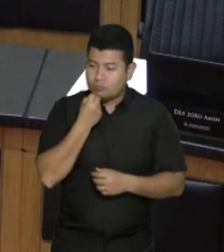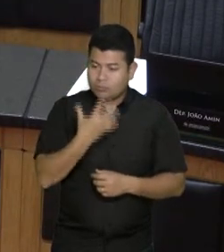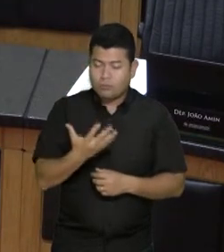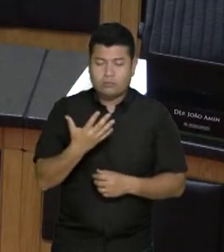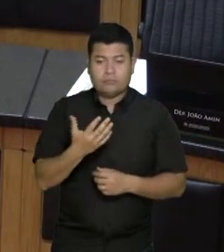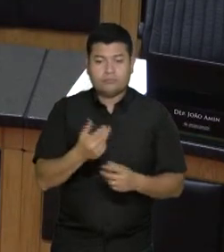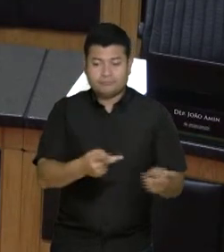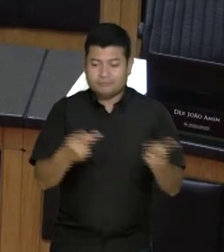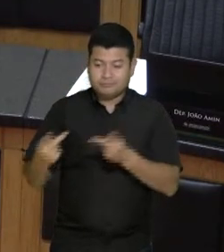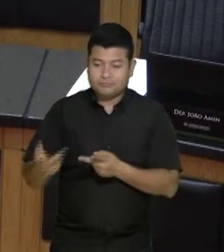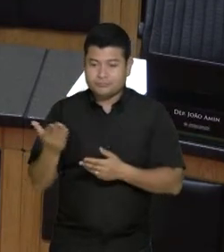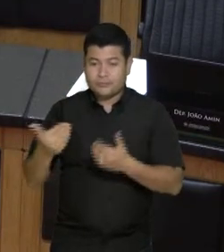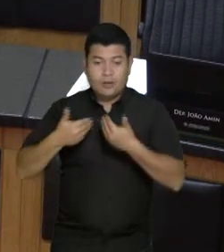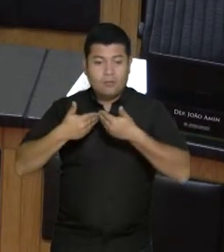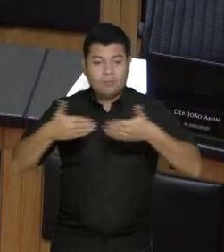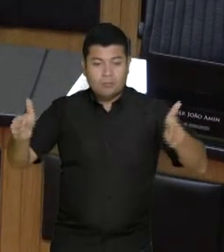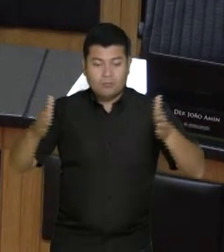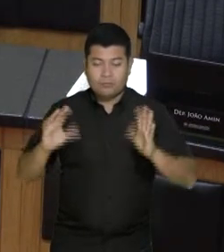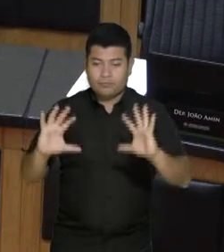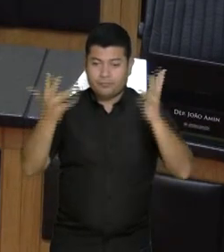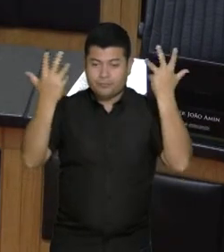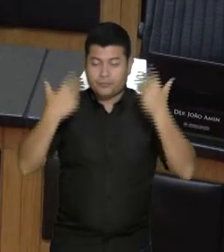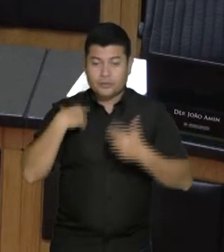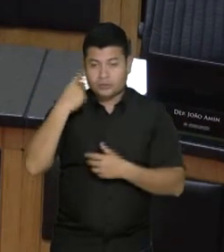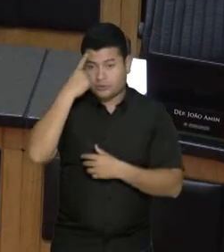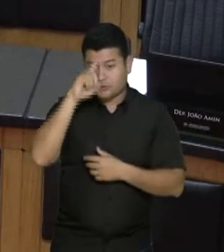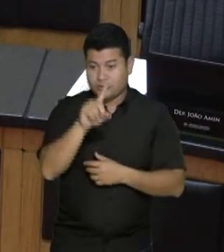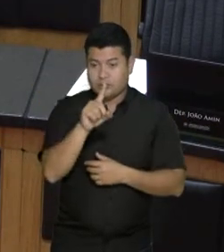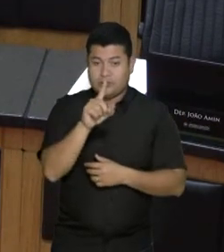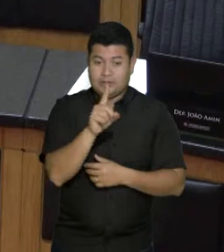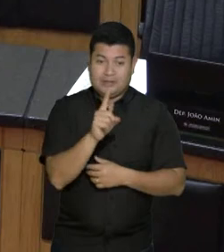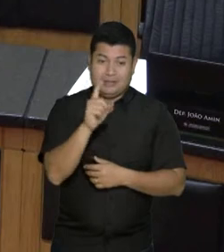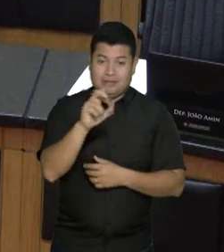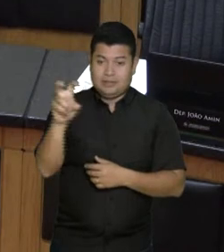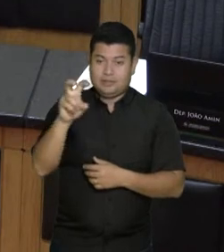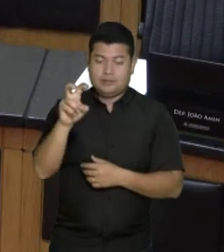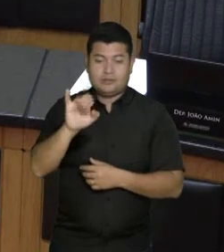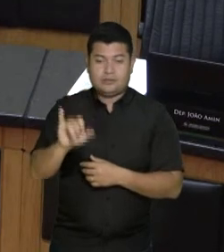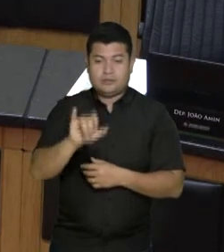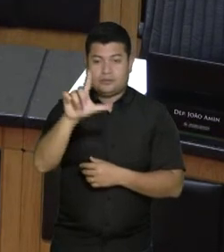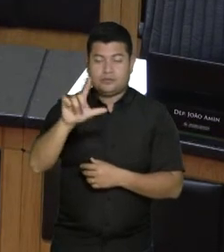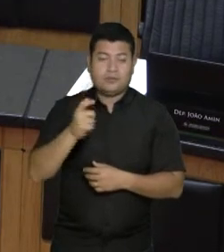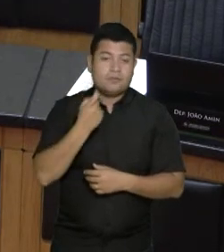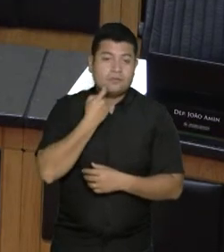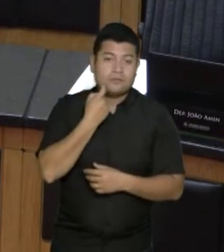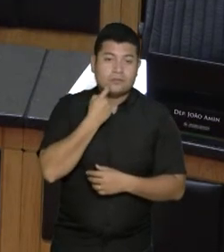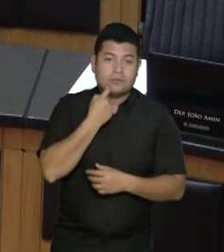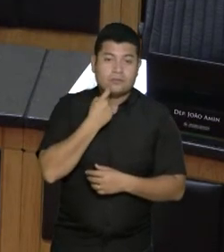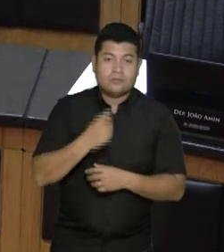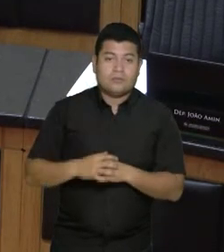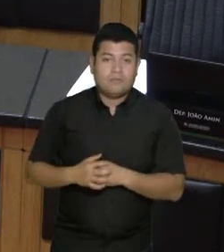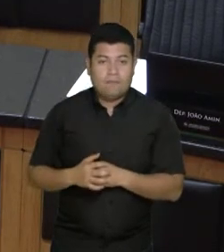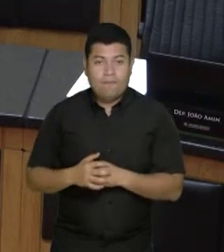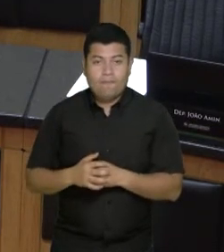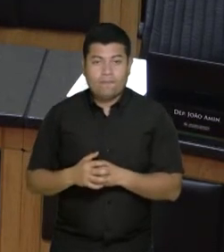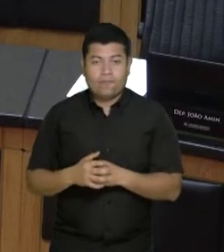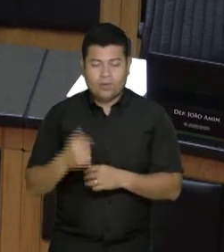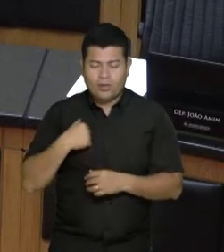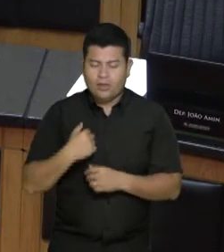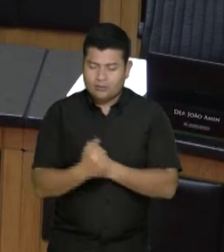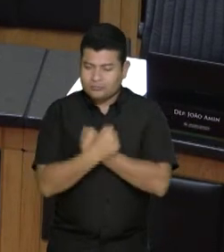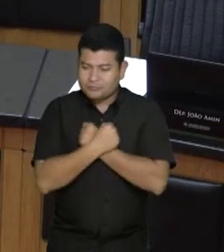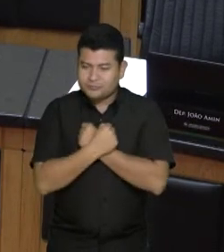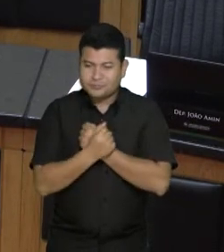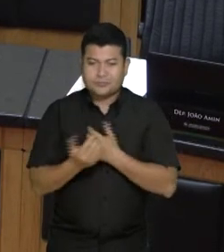na sexta-feira, dia 15, 6h30, 18h30. Vão lá me dar um abraço, que eu vou estar lá recepcionando vocês também,